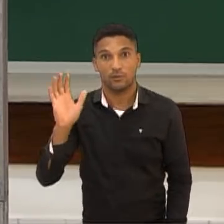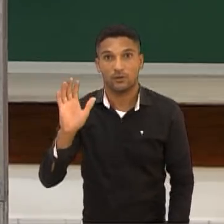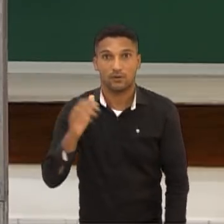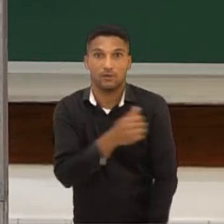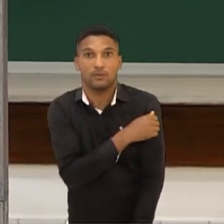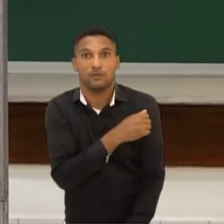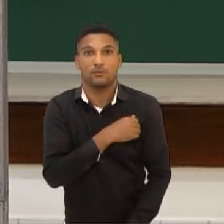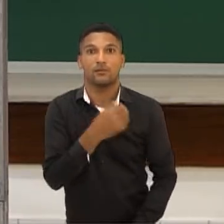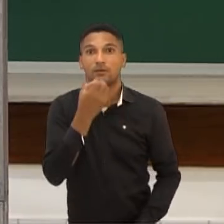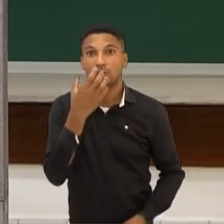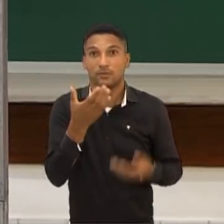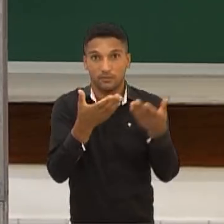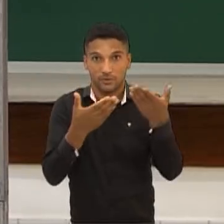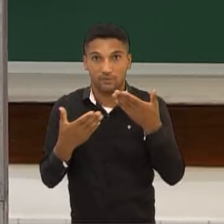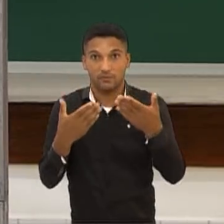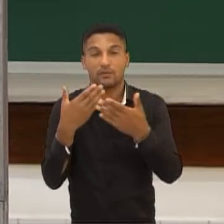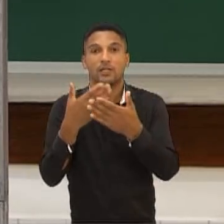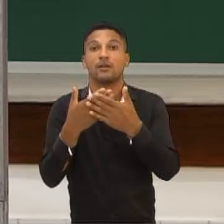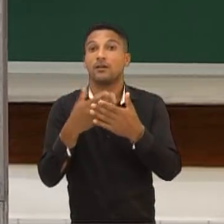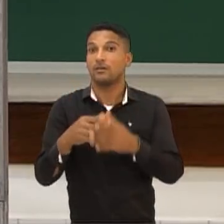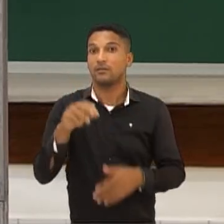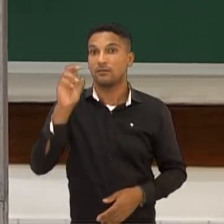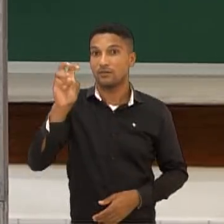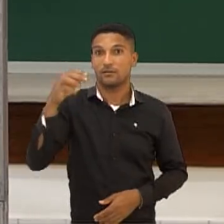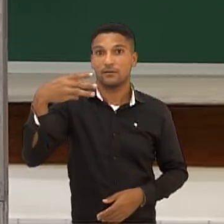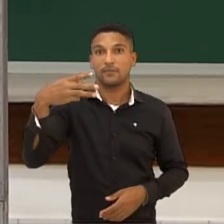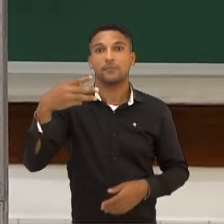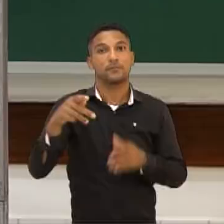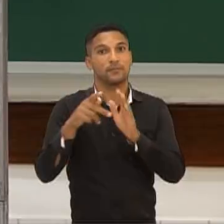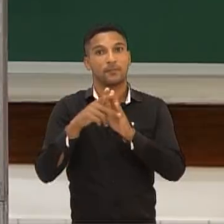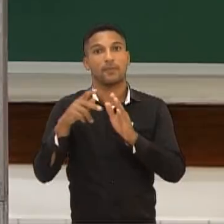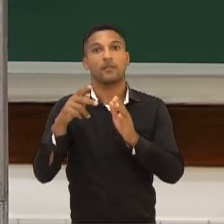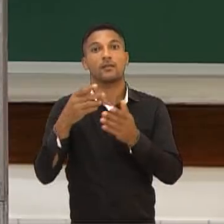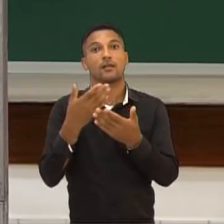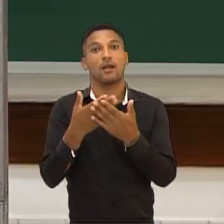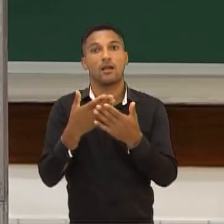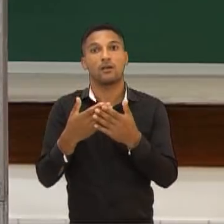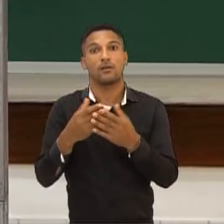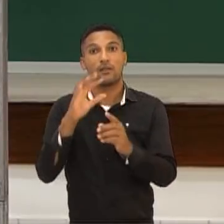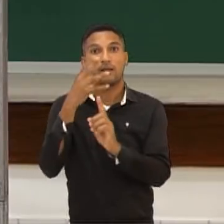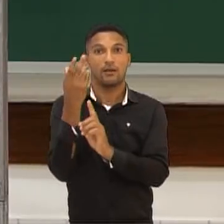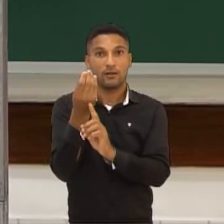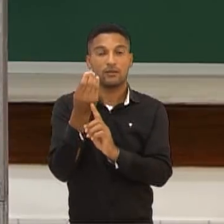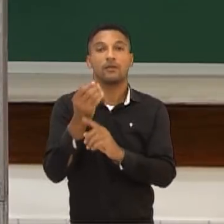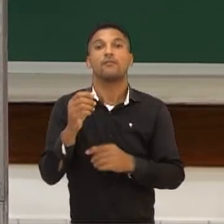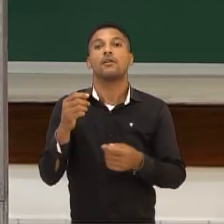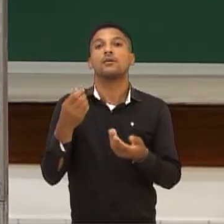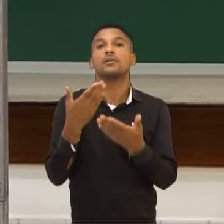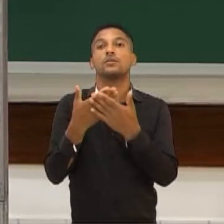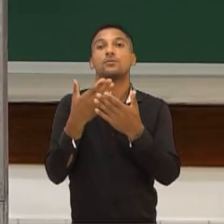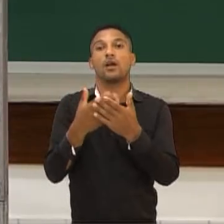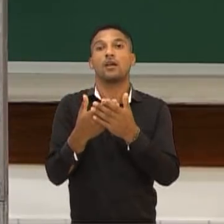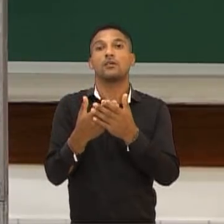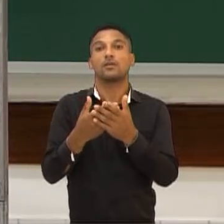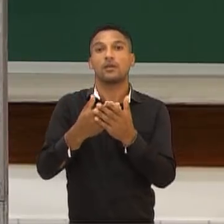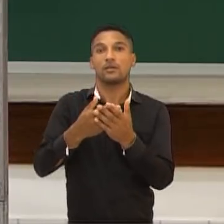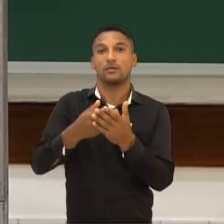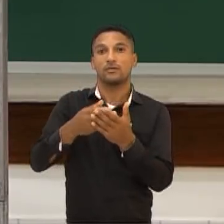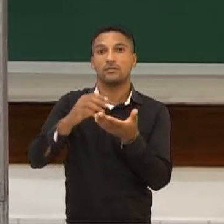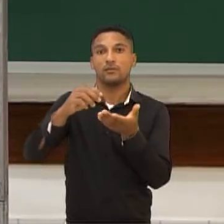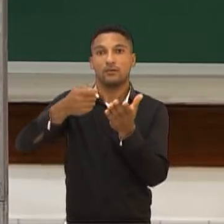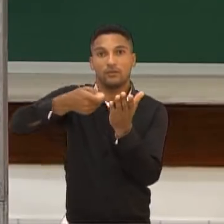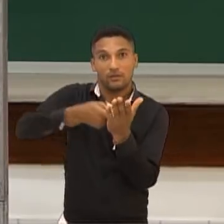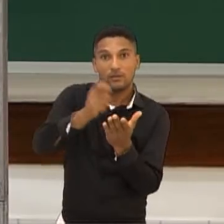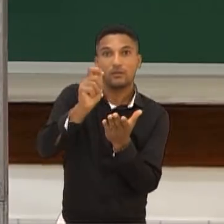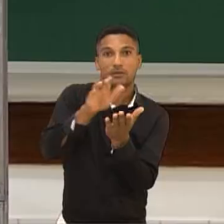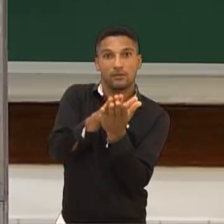Olá, sejam bem-vindos à aula 53 de arte. Vamos falar sobre litogravura, conceito de poética na